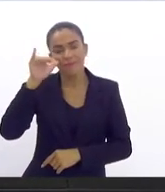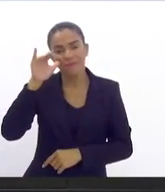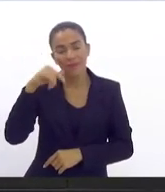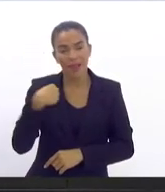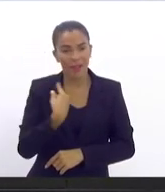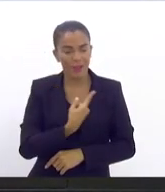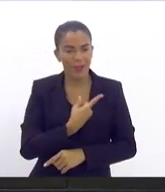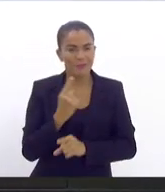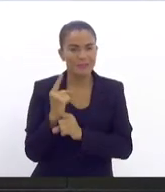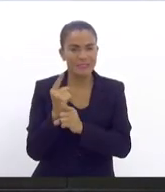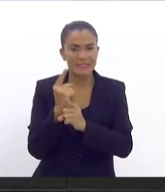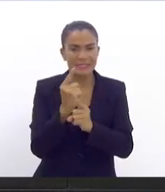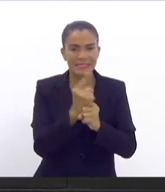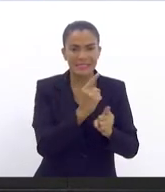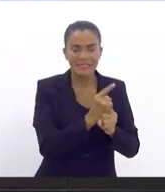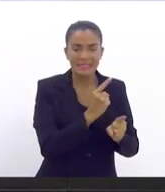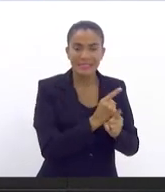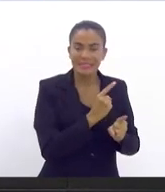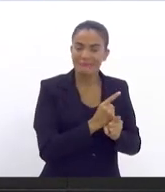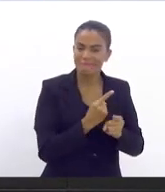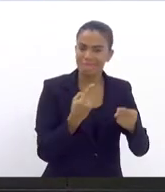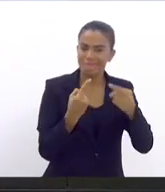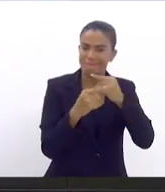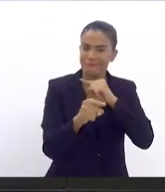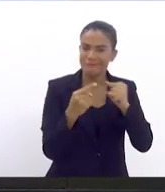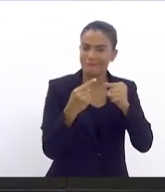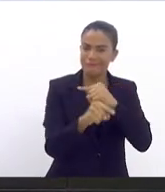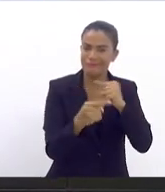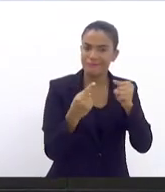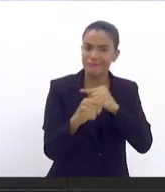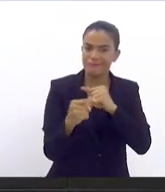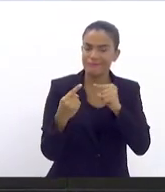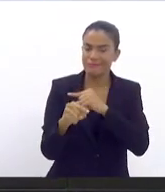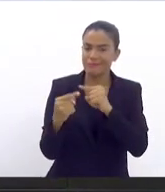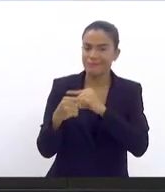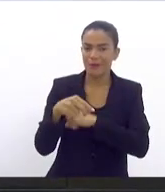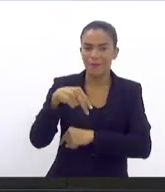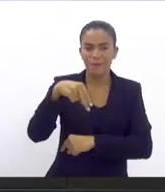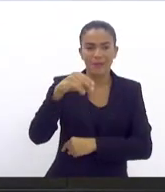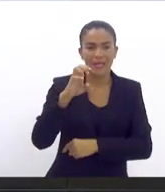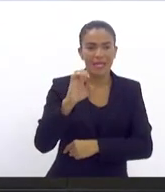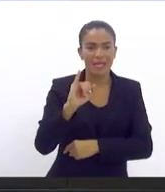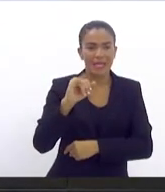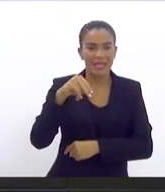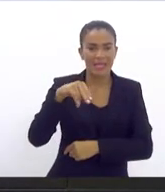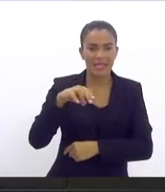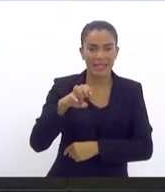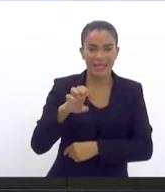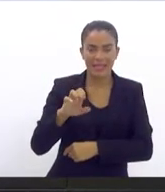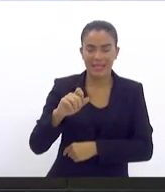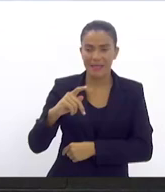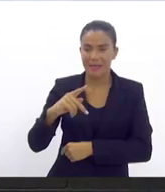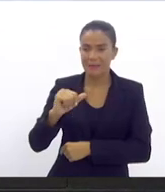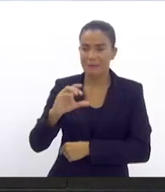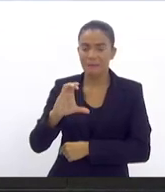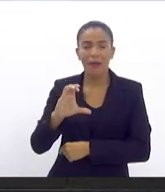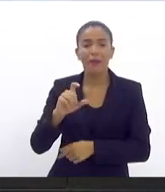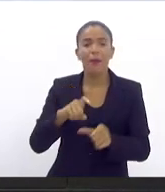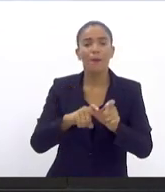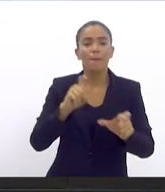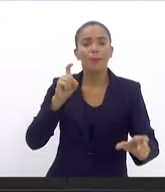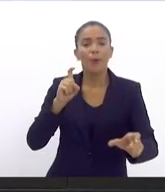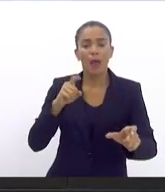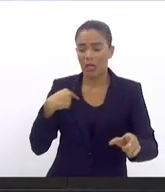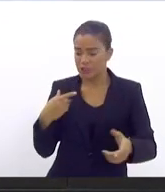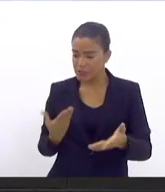se deparado com arbitrariedades por parte do INEPAC no sentido de descredenciar o que a gente